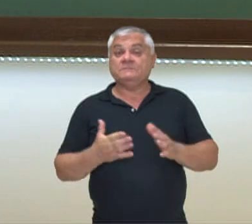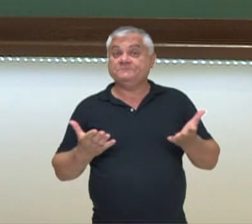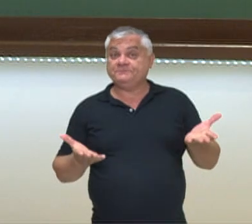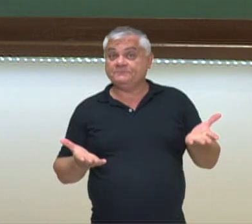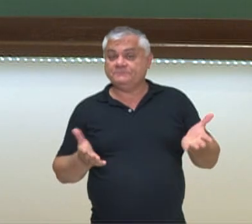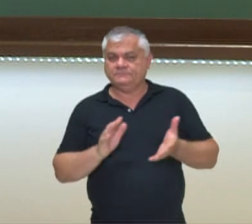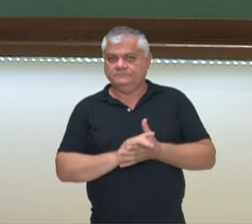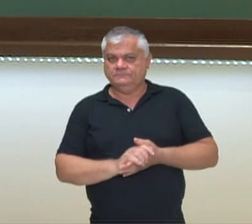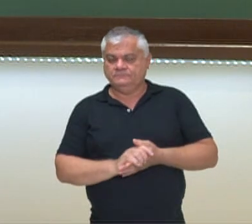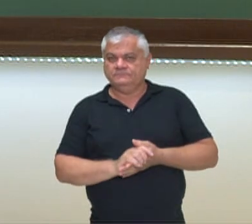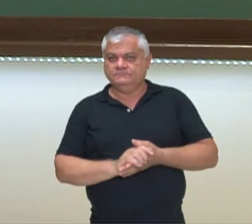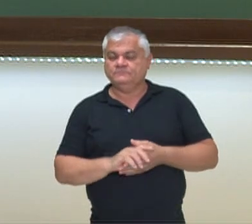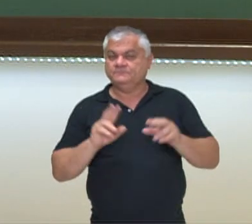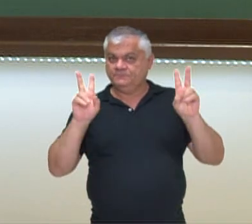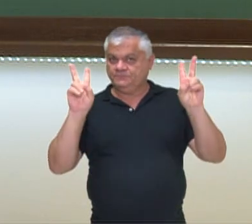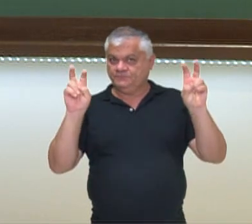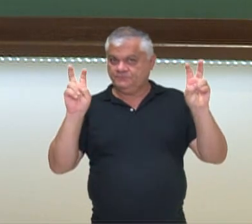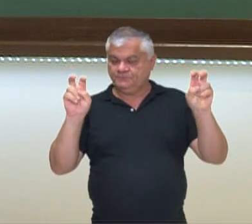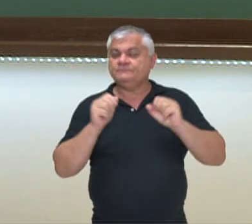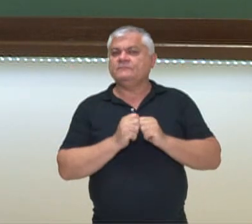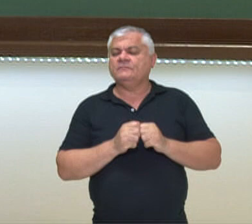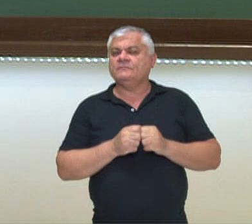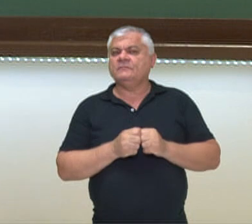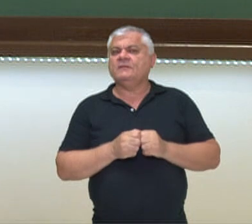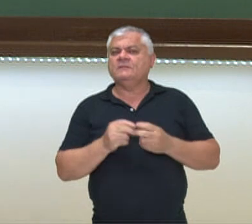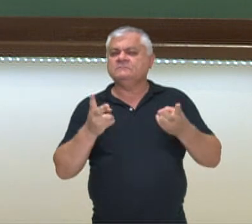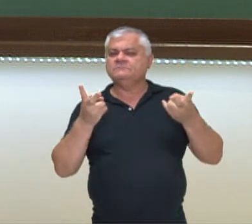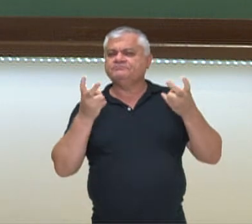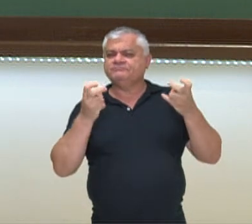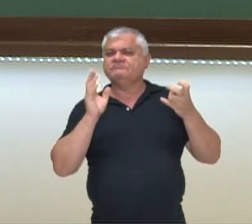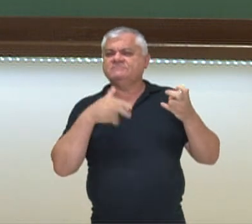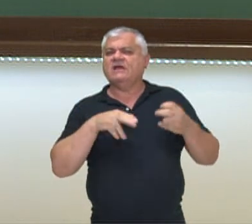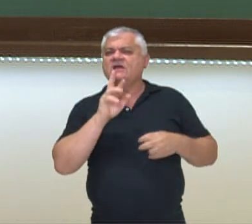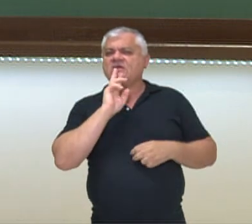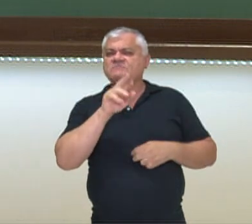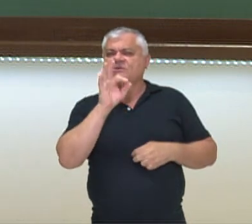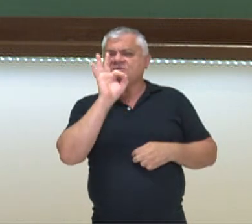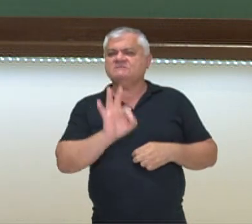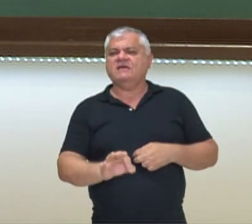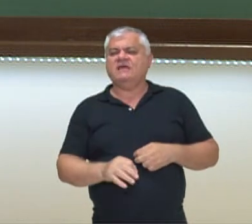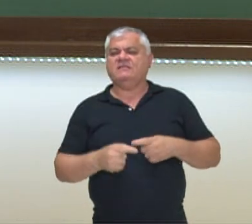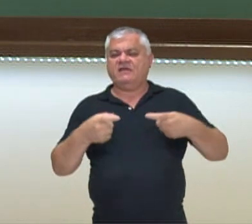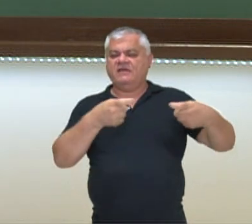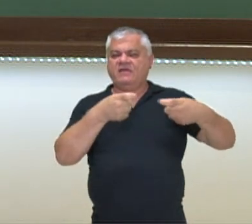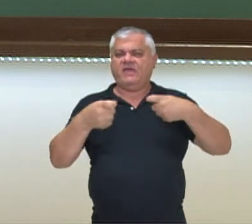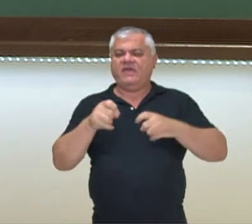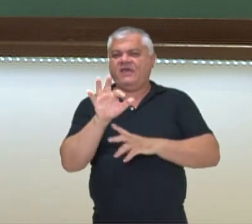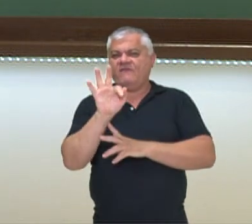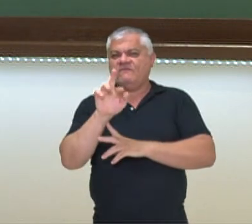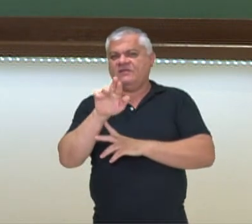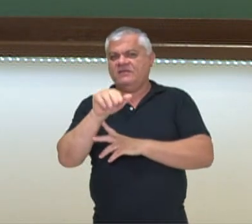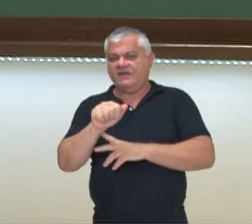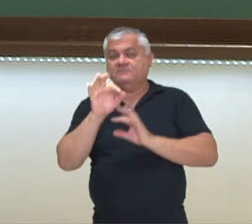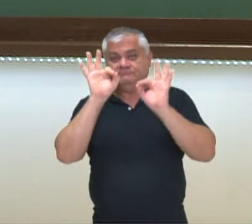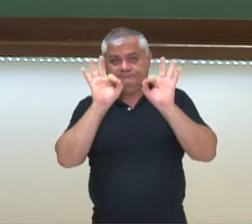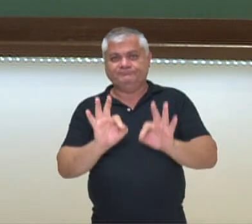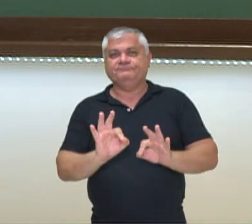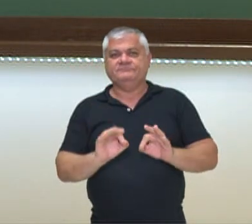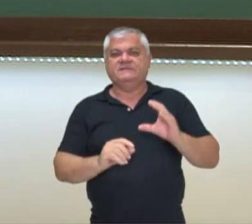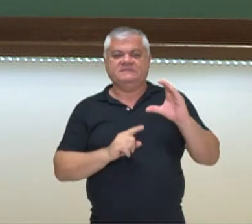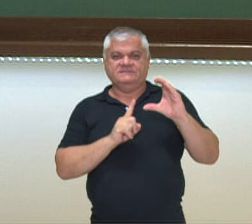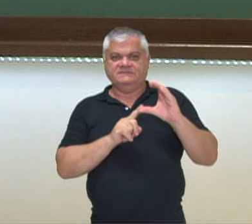Então, aluno, nesse contexto, vamos observar que com certeza vocês marcaram a alternativa correta. Estamos falando de Guerra Fria, obviamente não é